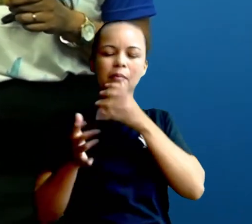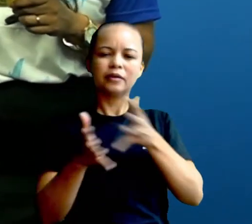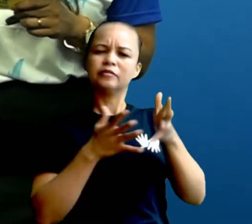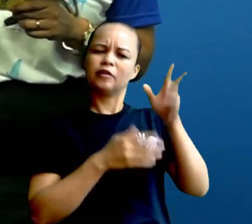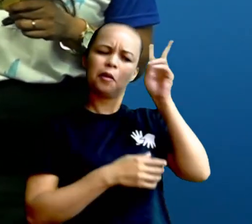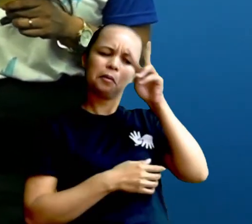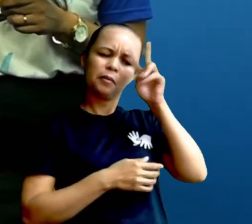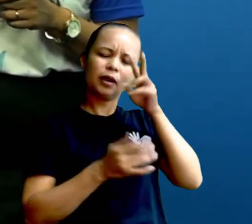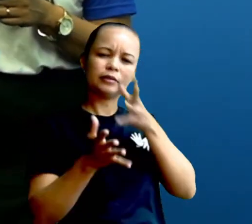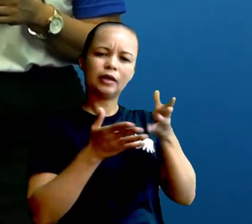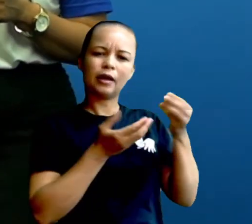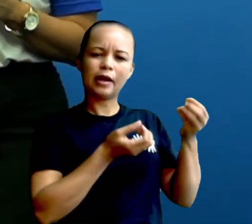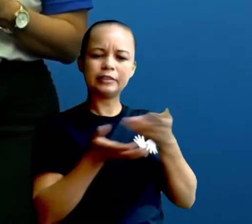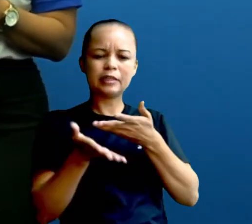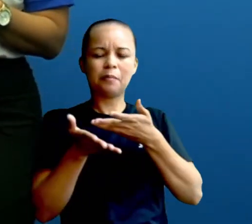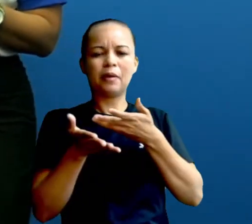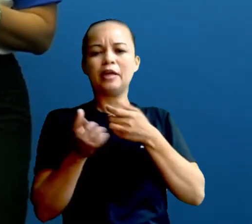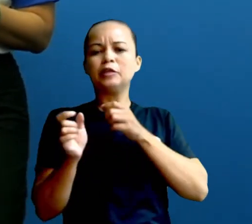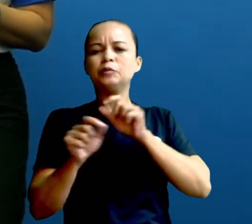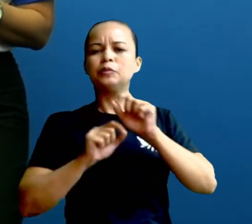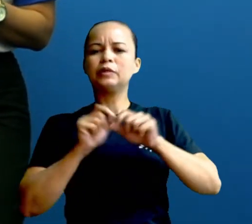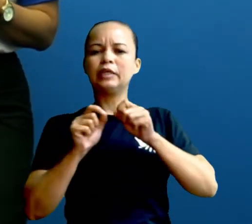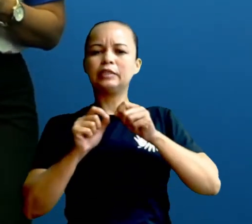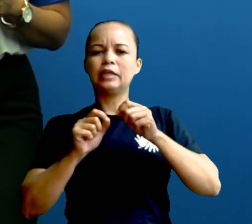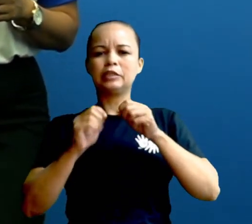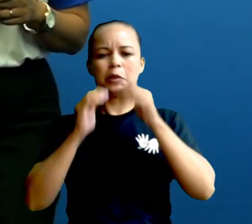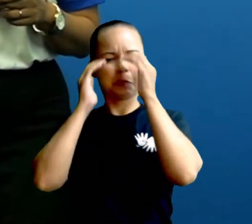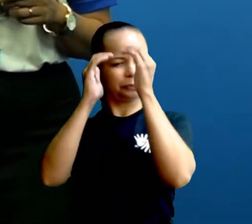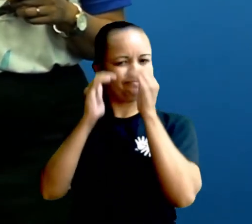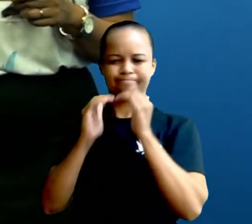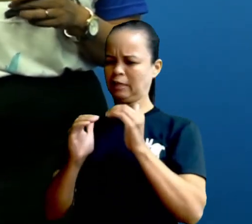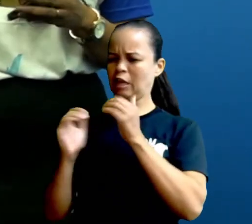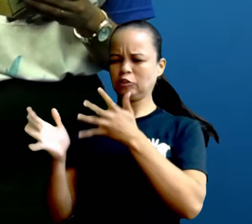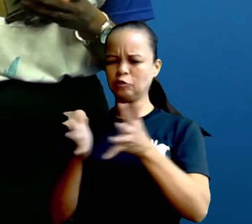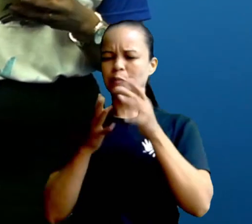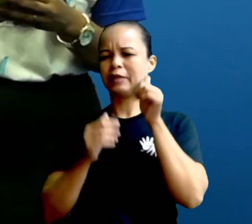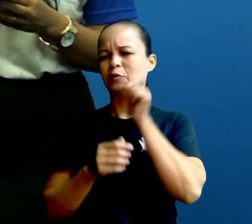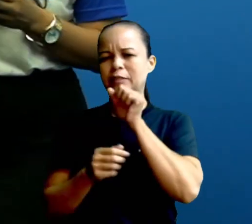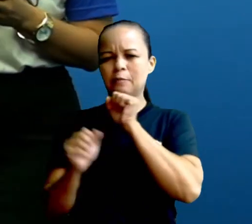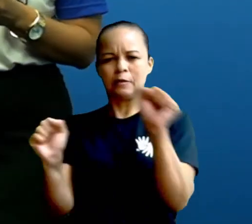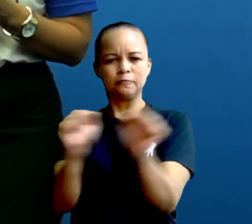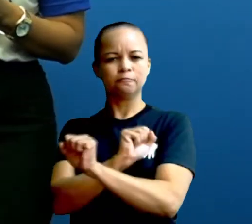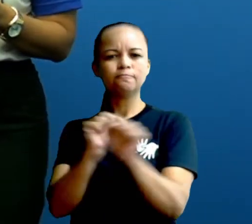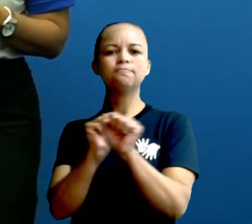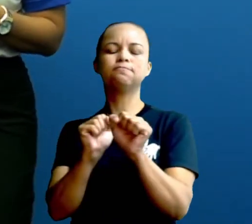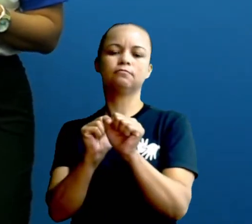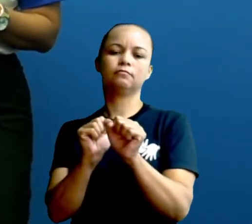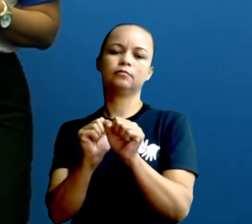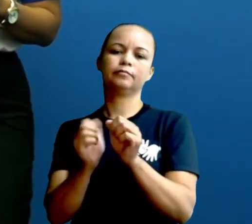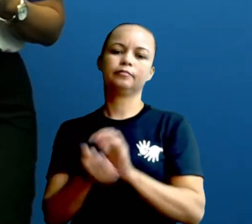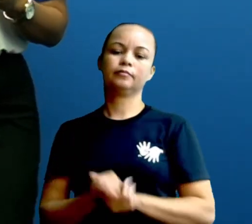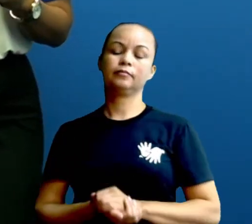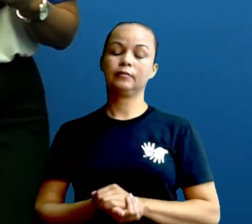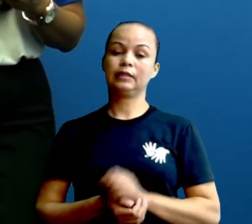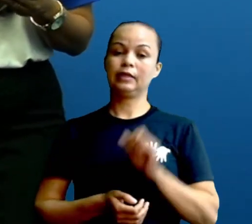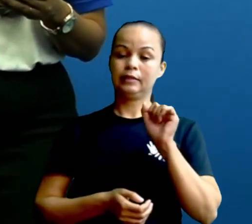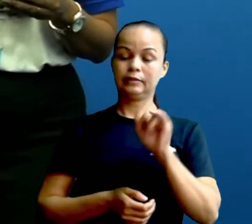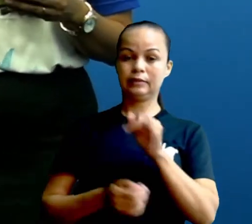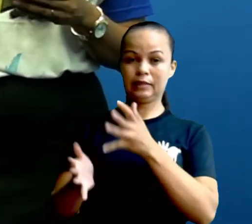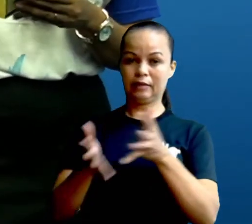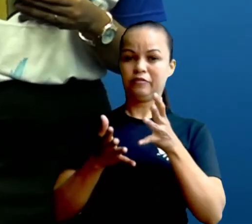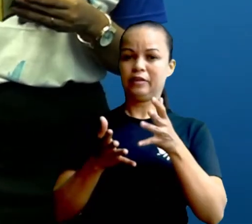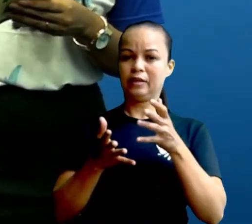acaso não for lembrada, recebendo ingratidão, desrespeito, humilhação, essa mãe fica arretada. Se ela